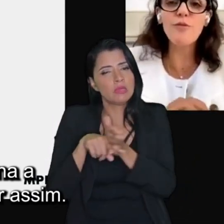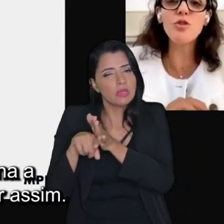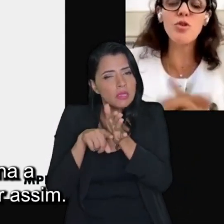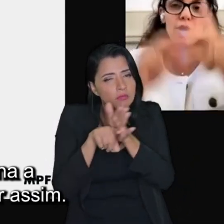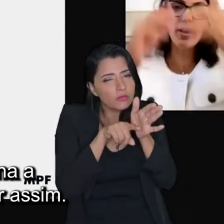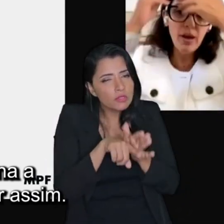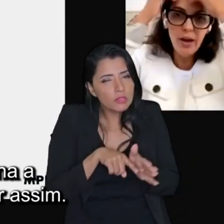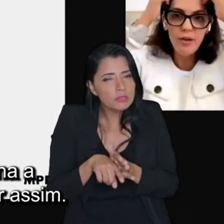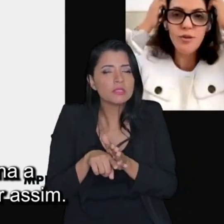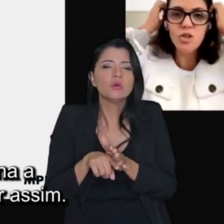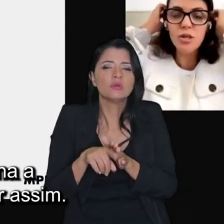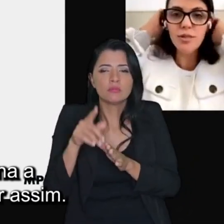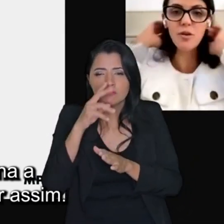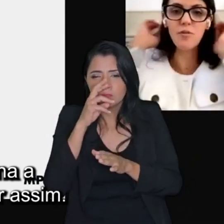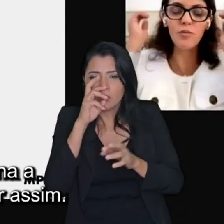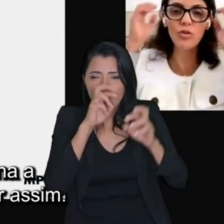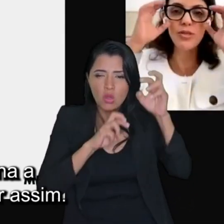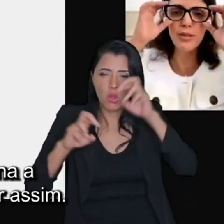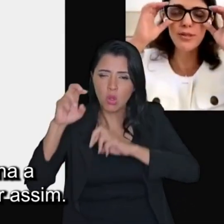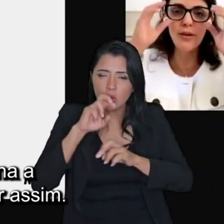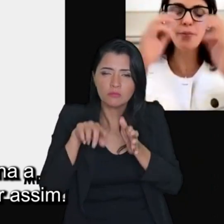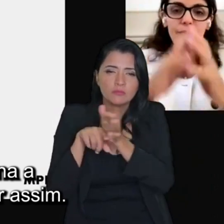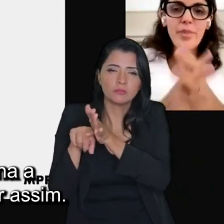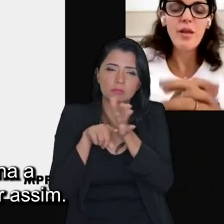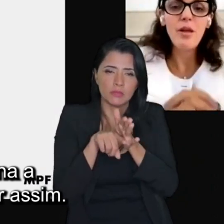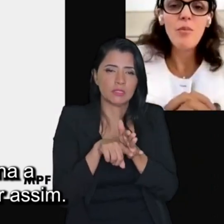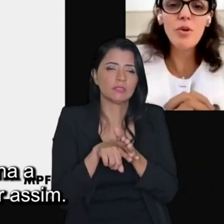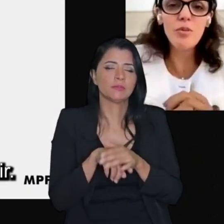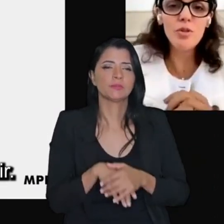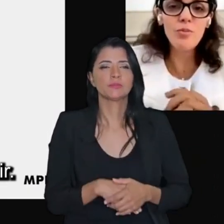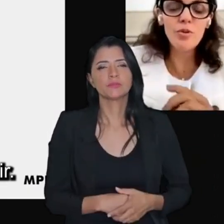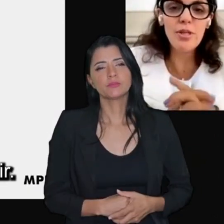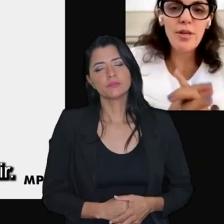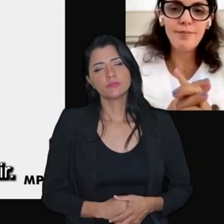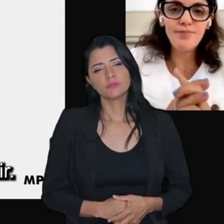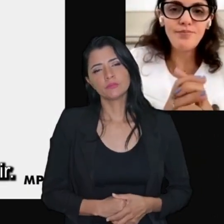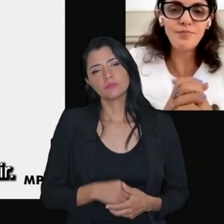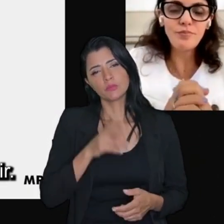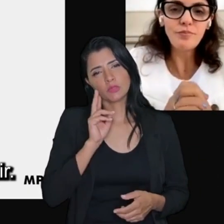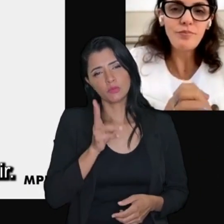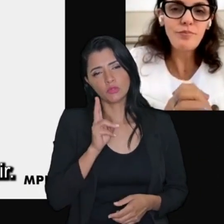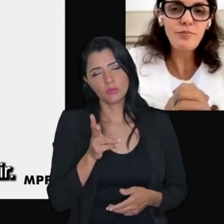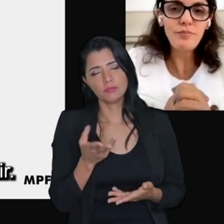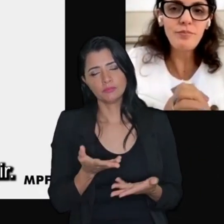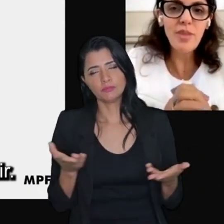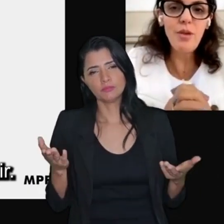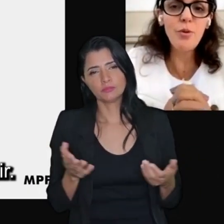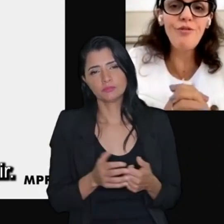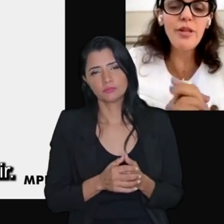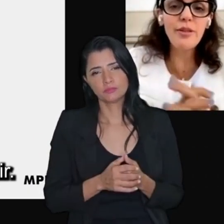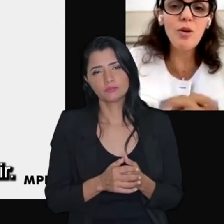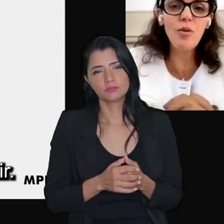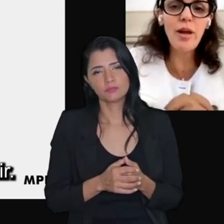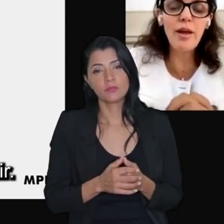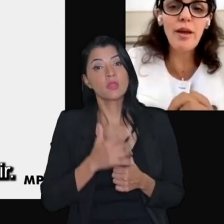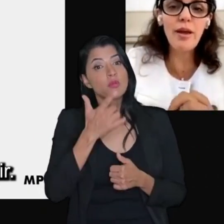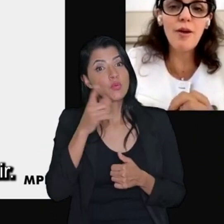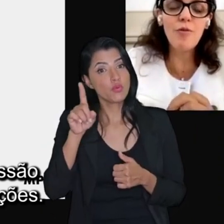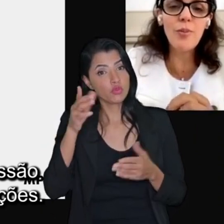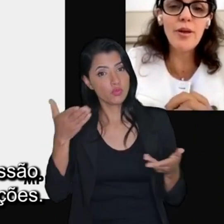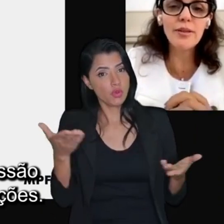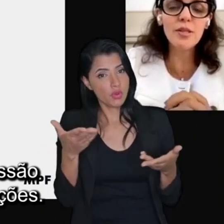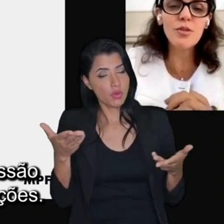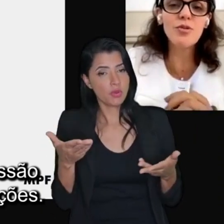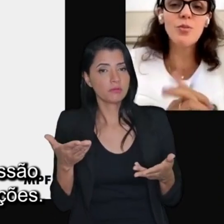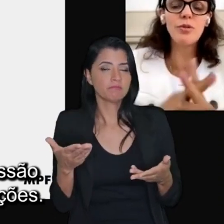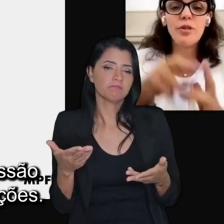que ele que supervisiona a investigação, vamos dizer assim. Podemos prosseguir. E, por fim, então,